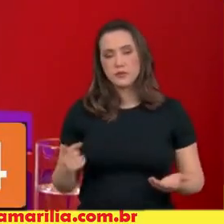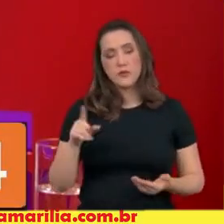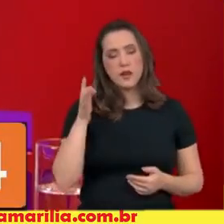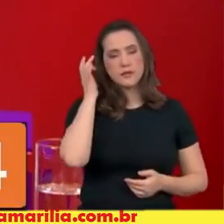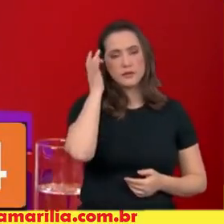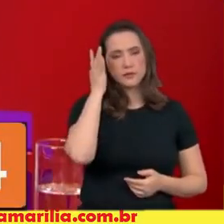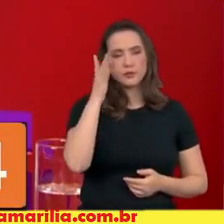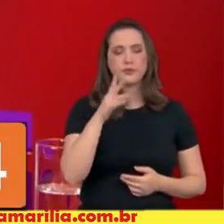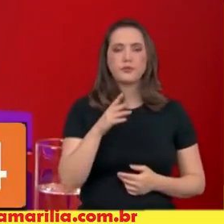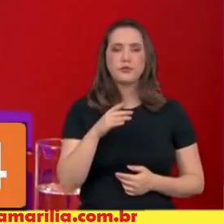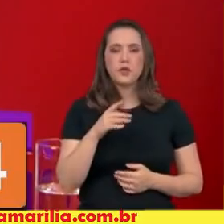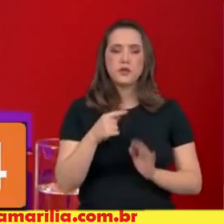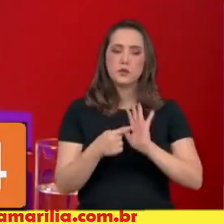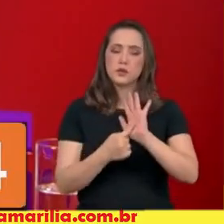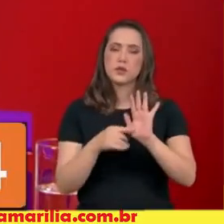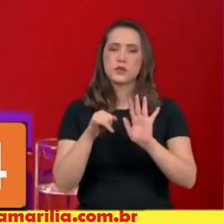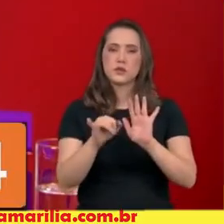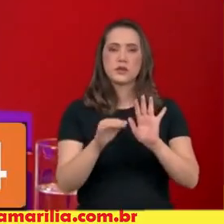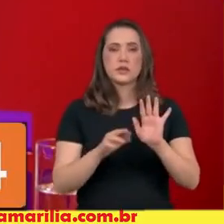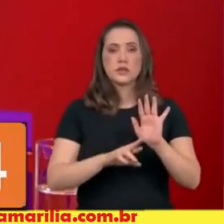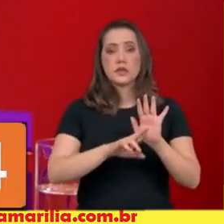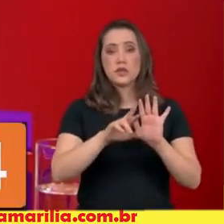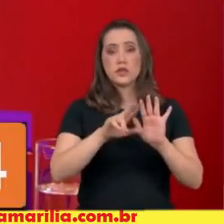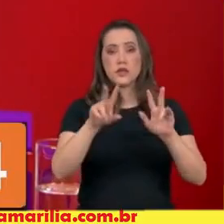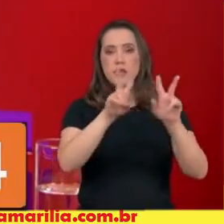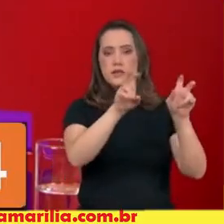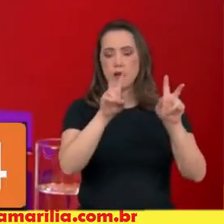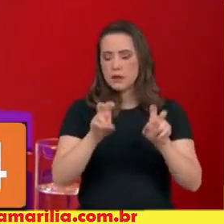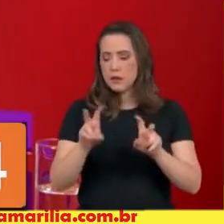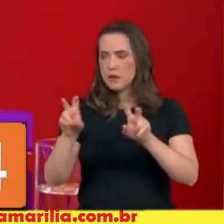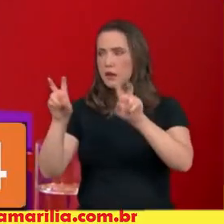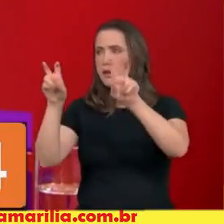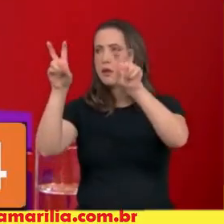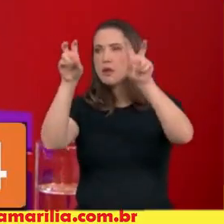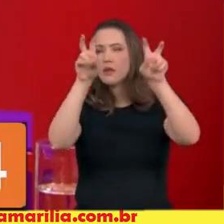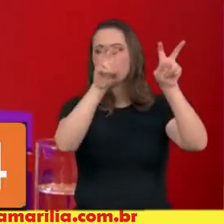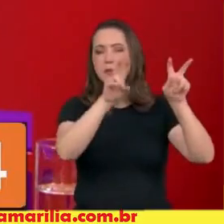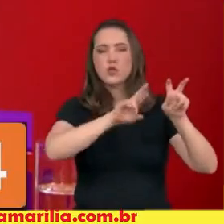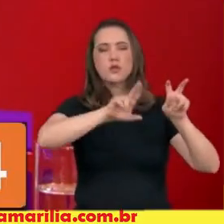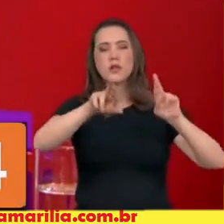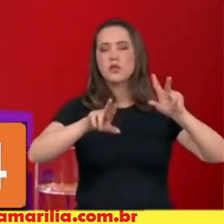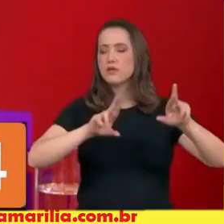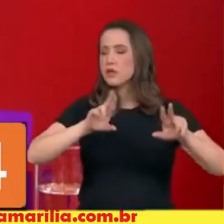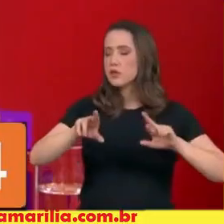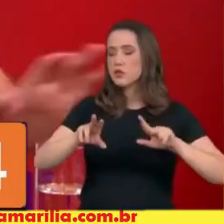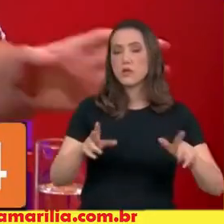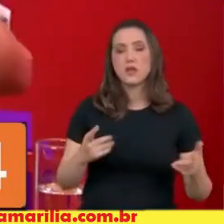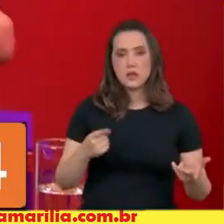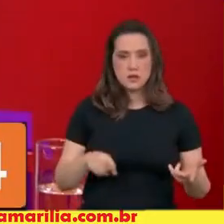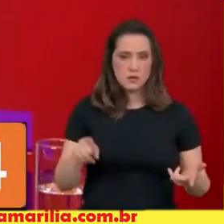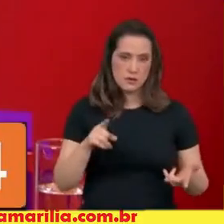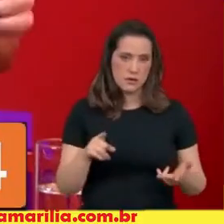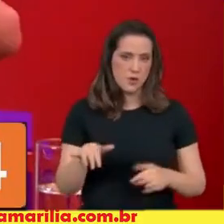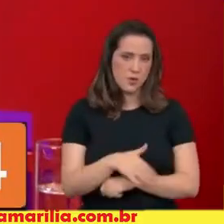tem pautas difusas nas ruas. Porque a corrupção é uma coisa que, por definição, ninguém defende. Ou seja, quando